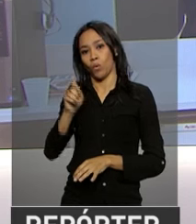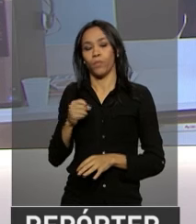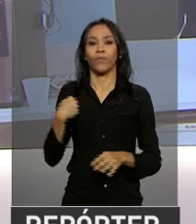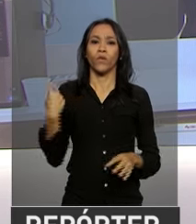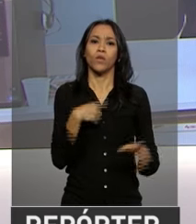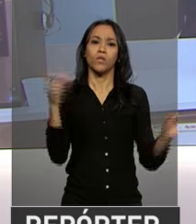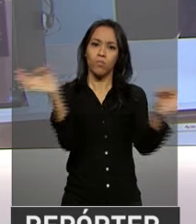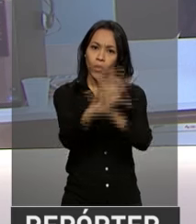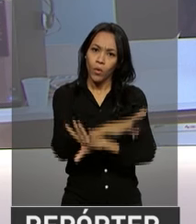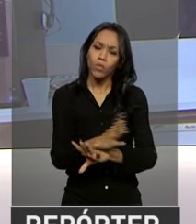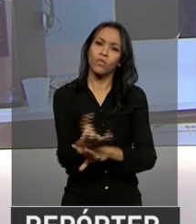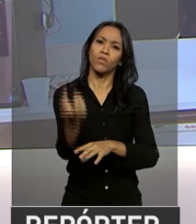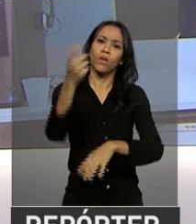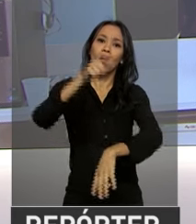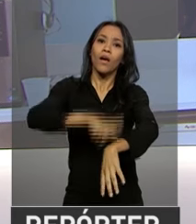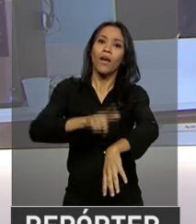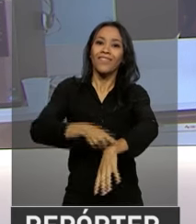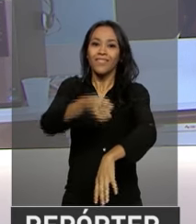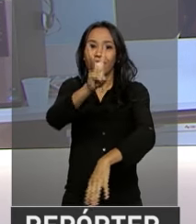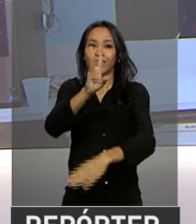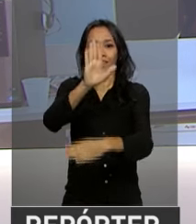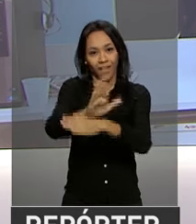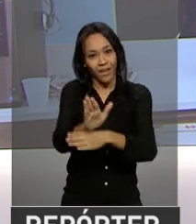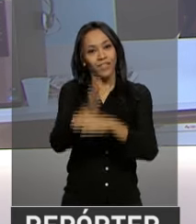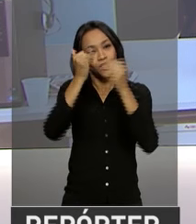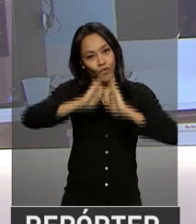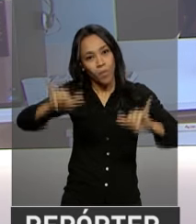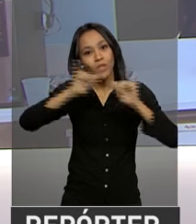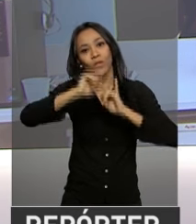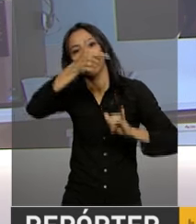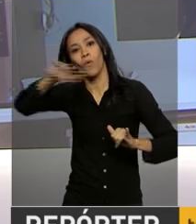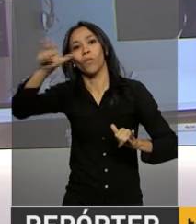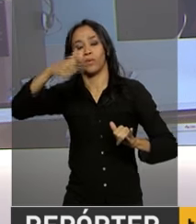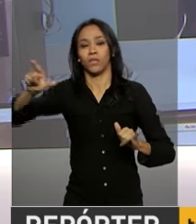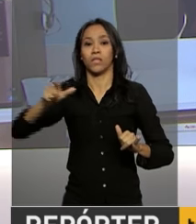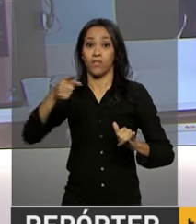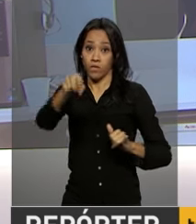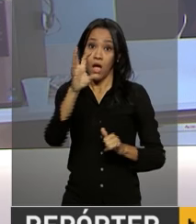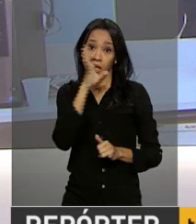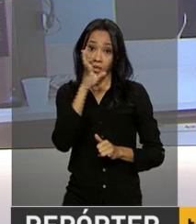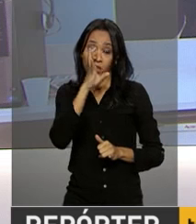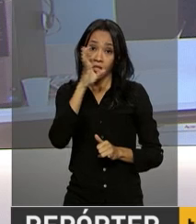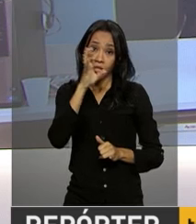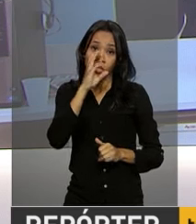por aqui, voltamos às 15h com outras informações. Acompanhe